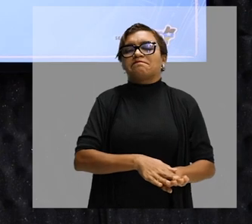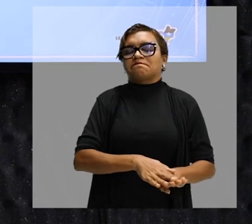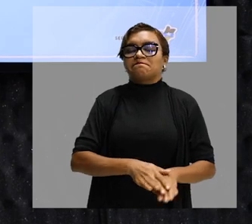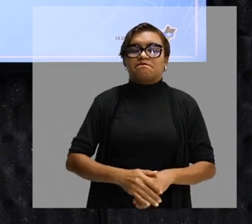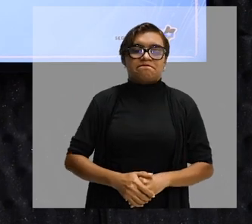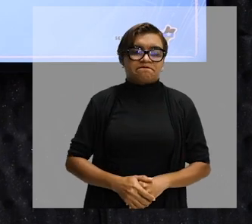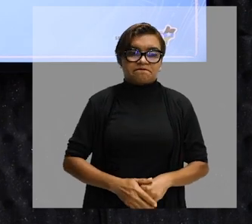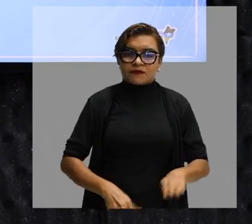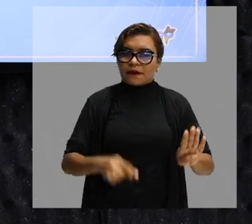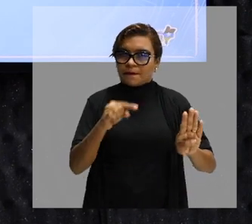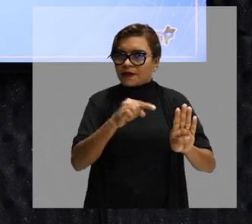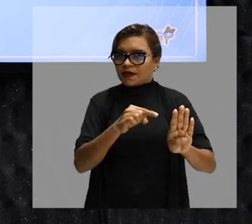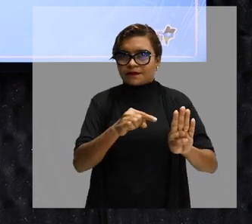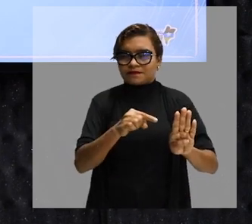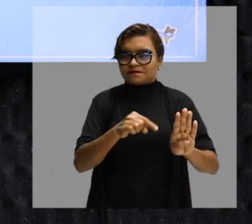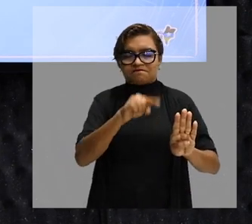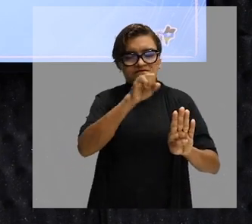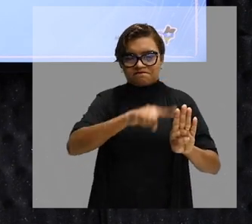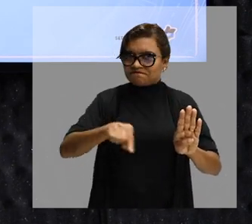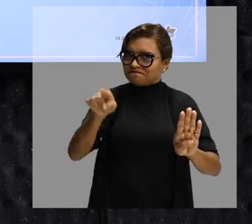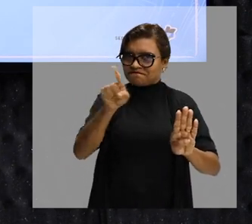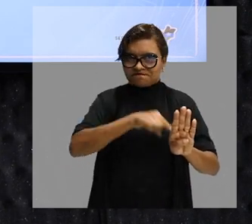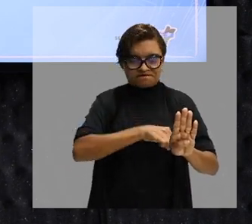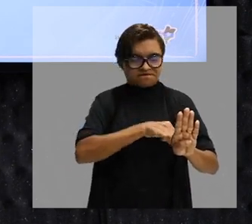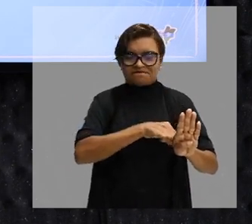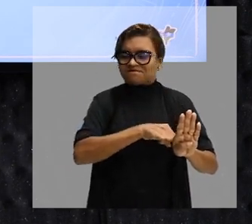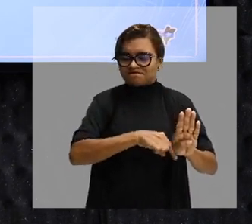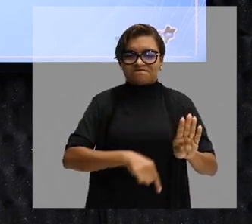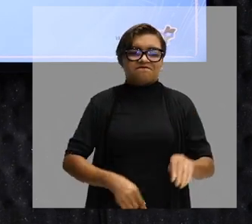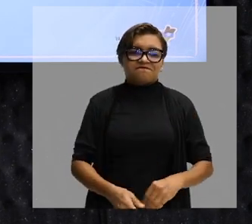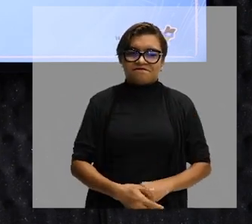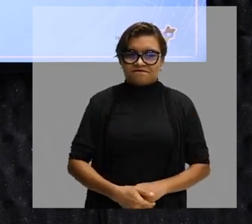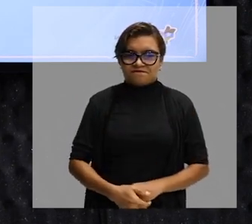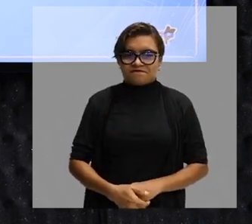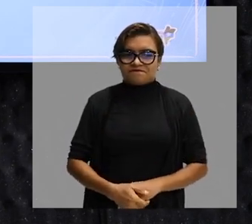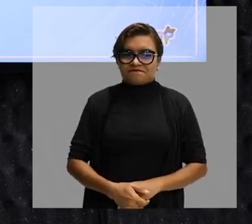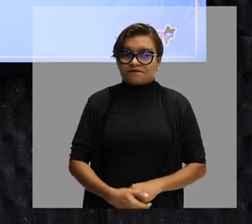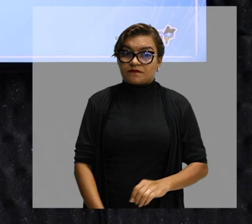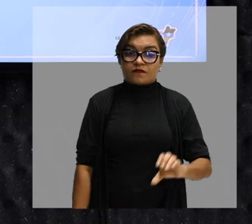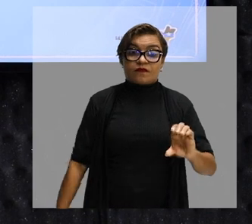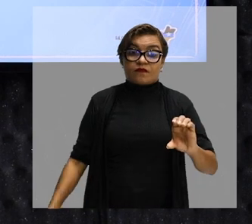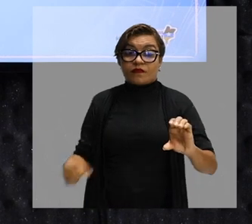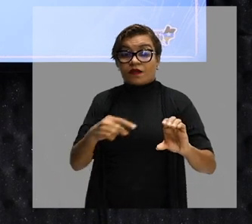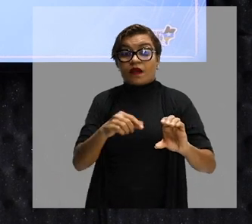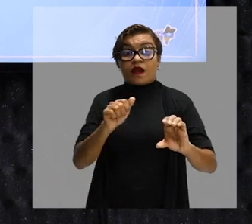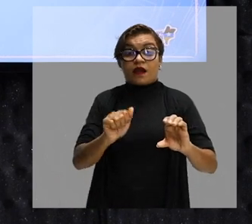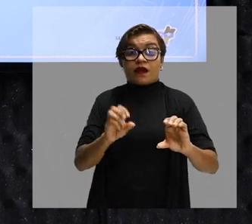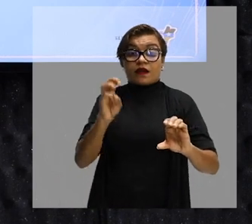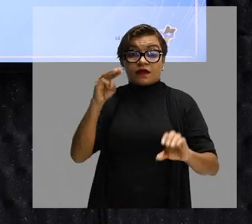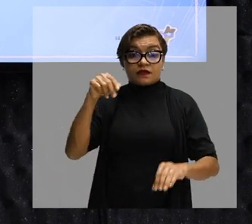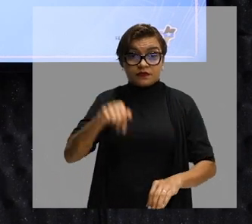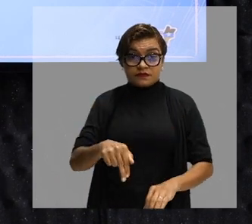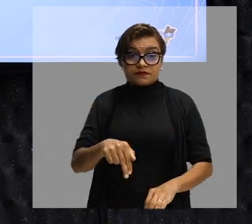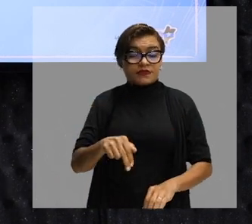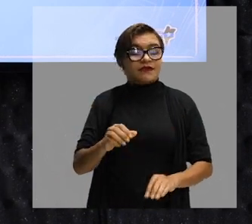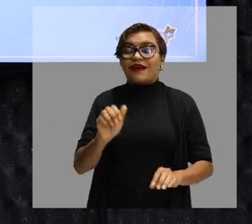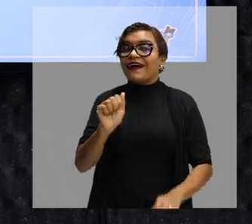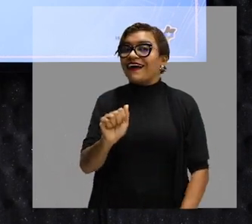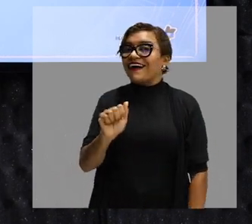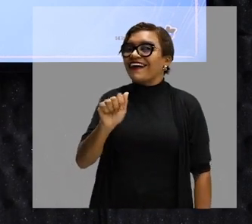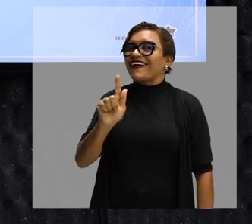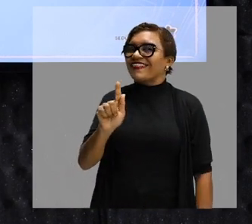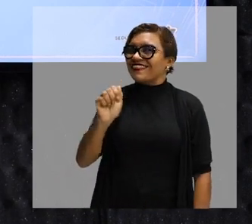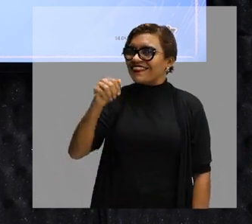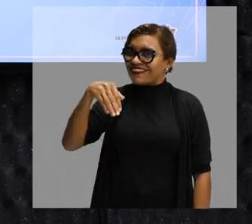excelência. Então, a nossa letra B, nós vamos ter que deixá-la de lado. Adam Smith, letra C. Começamos bem. Adam